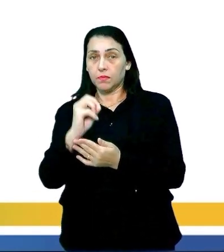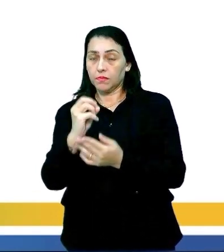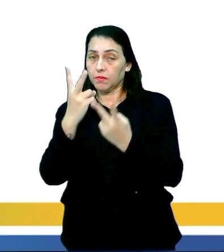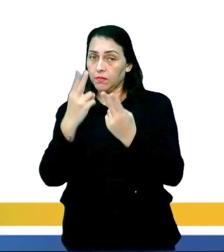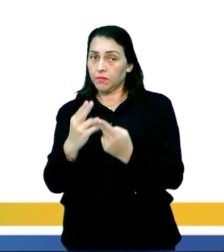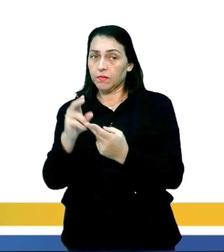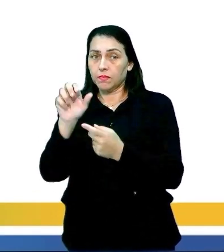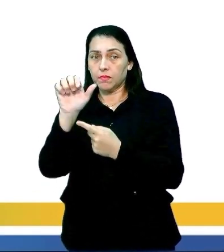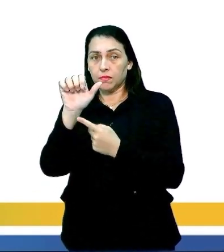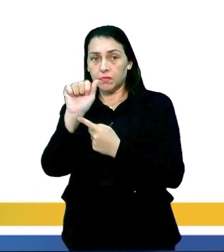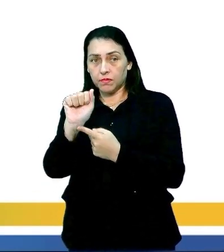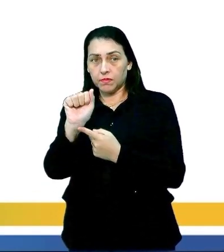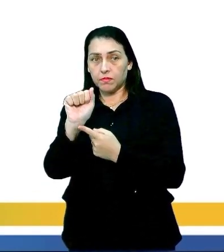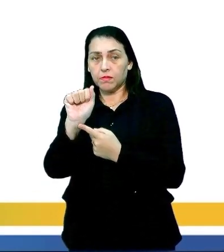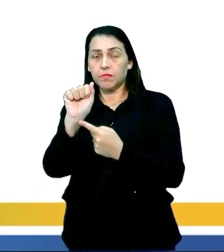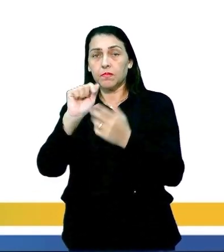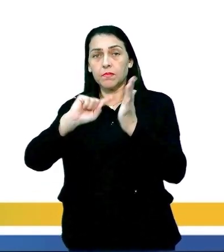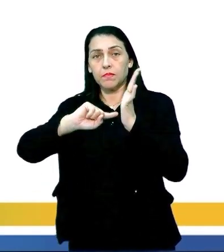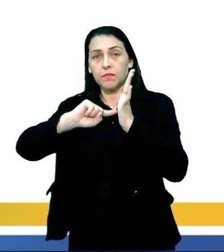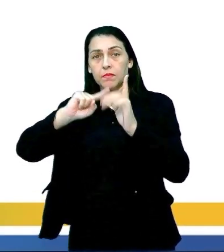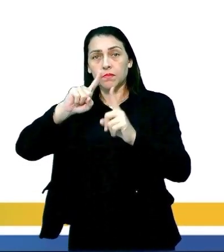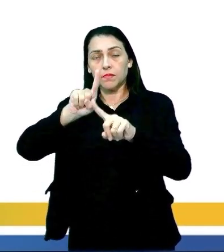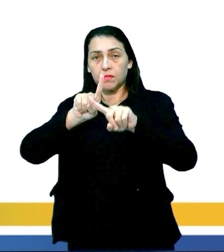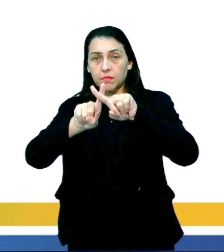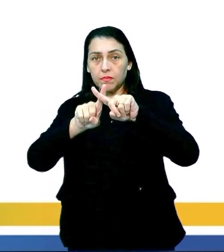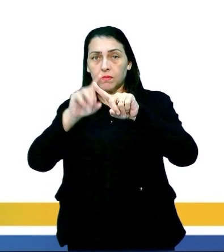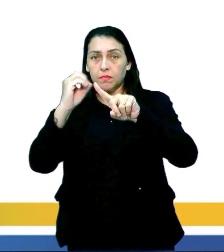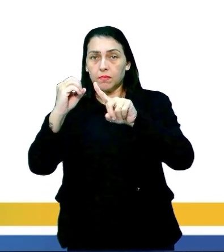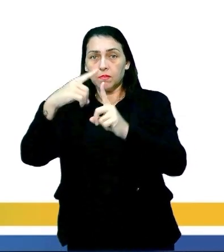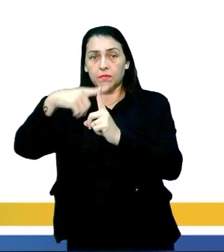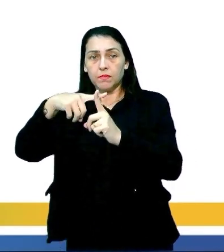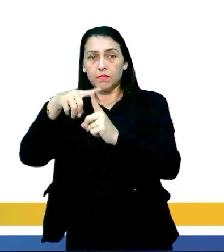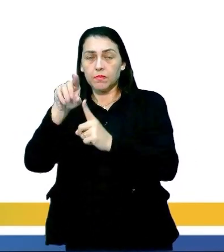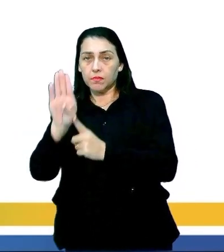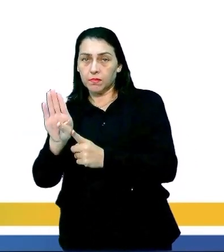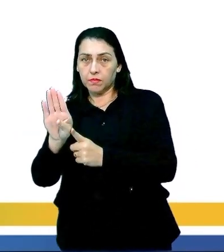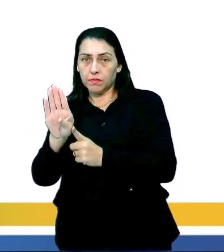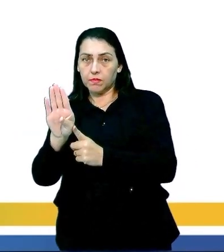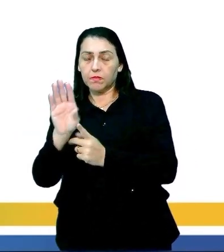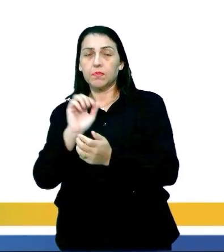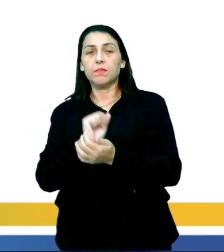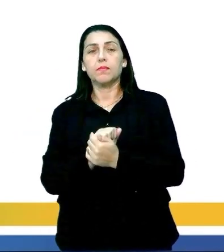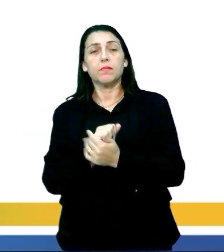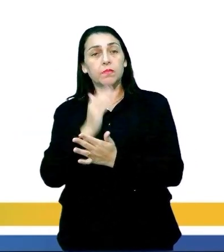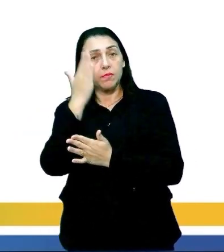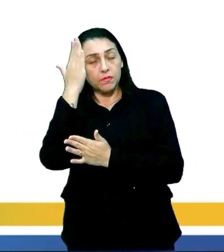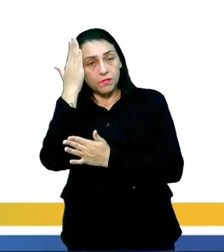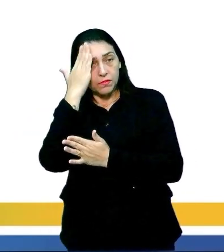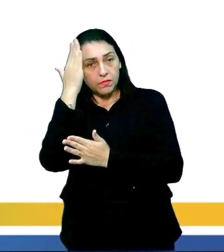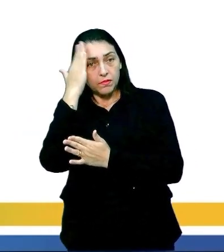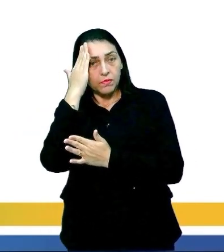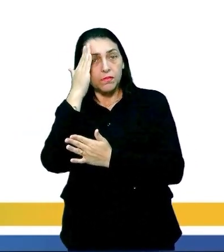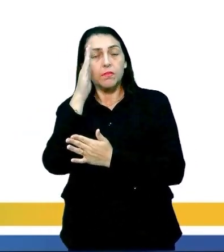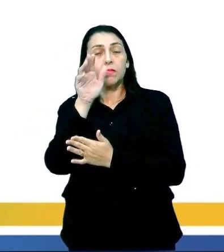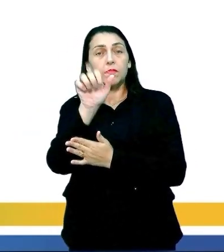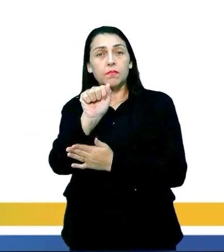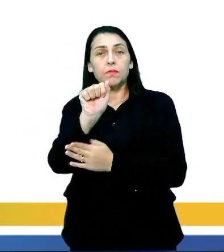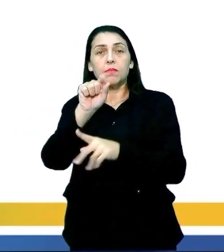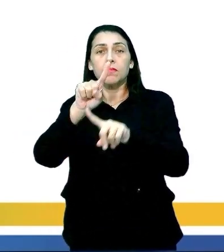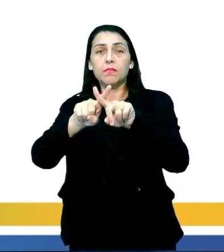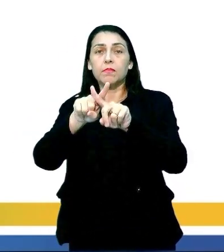50 é igual a vezes 0 mais b. Sabendo que a vezes 0 é